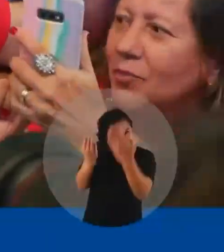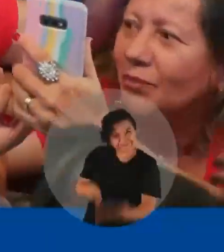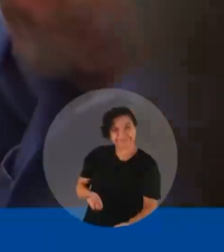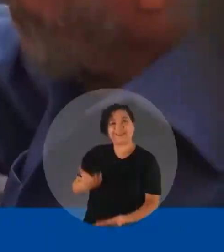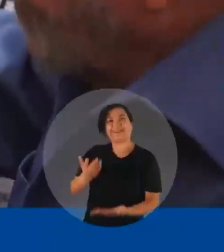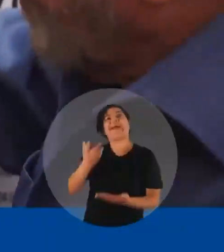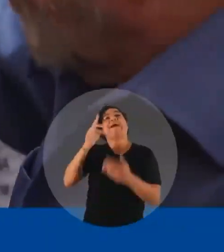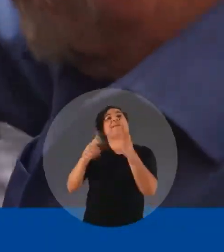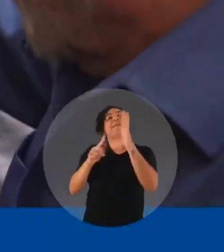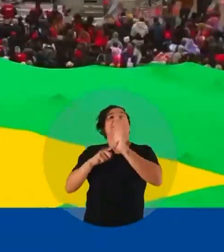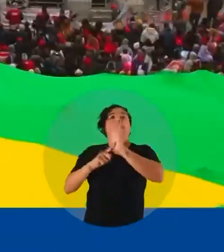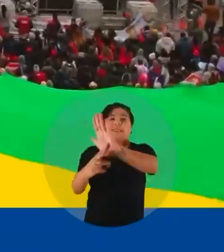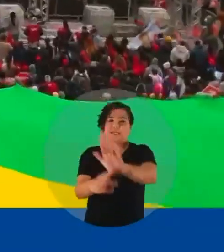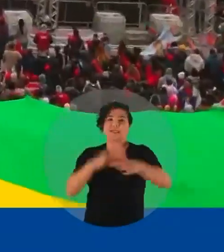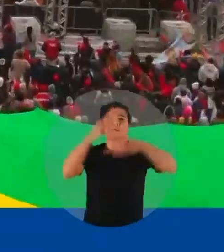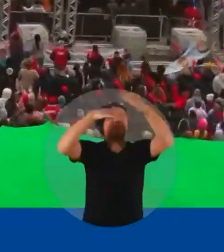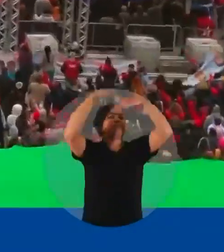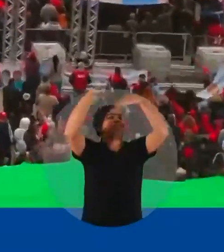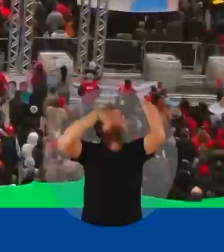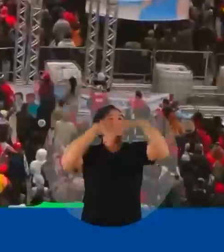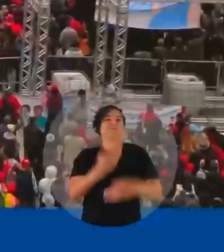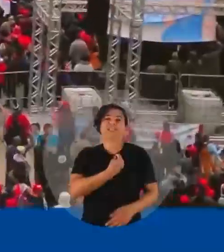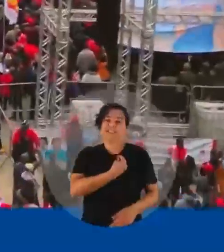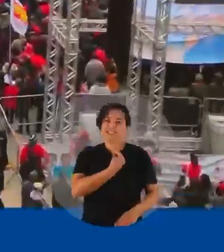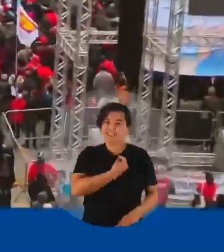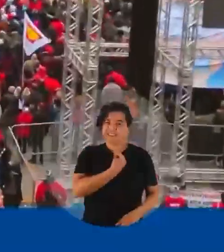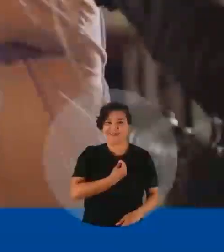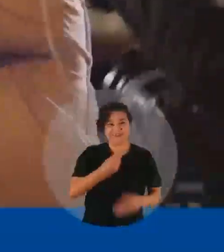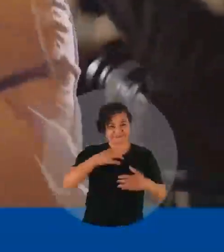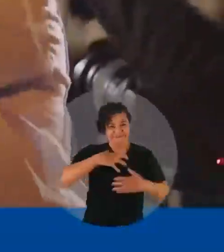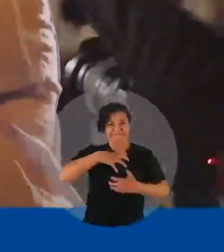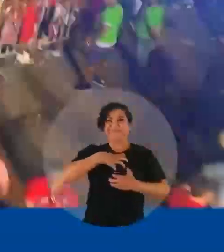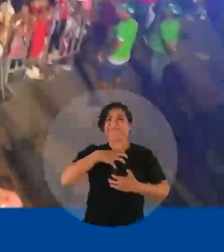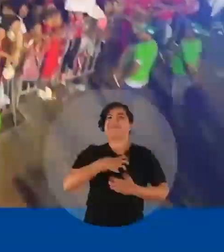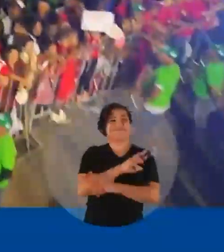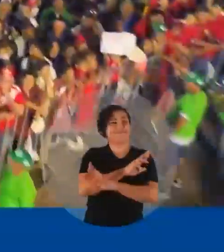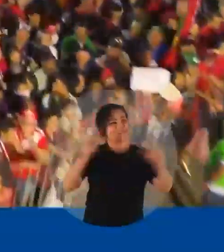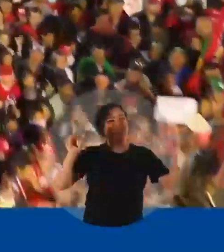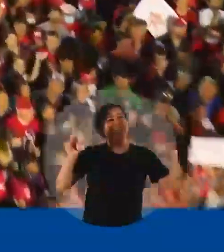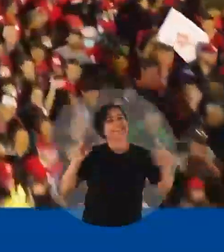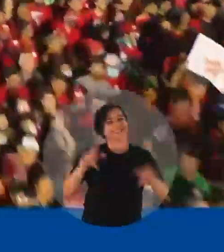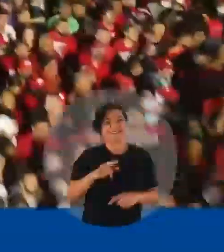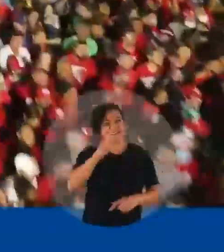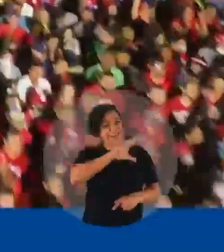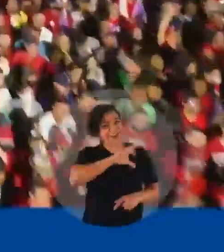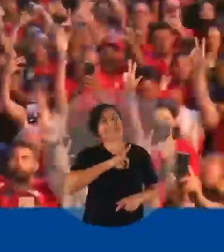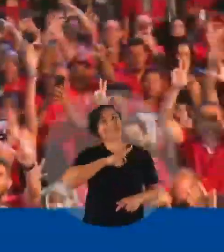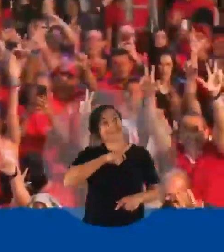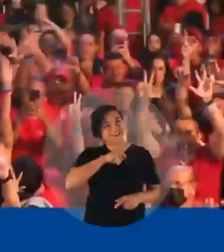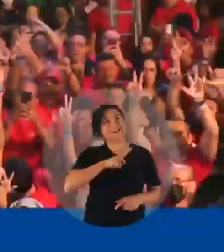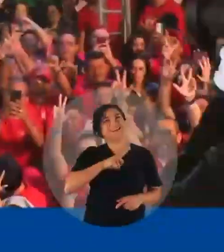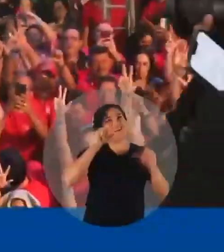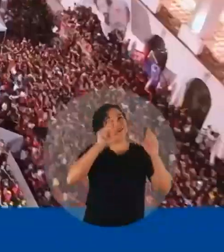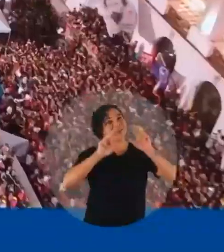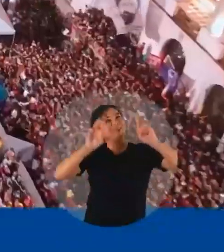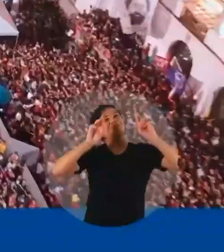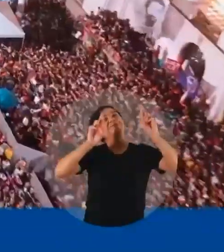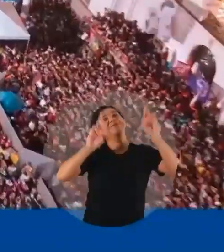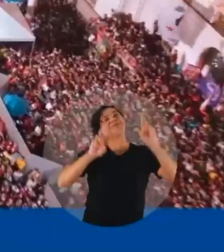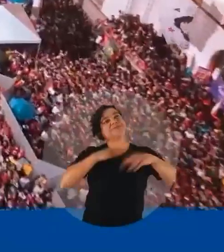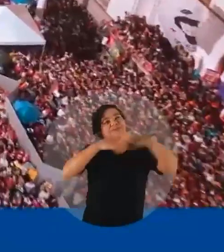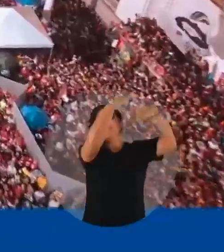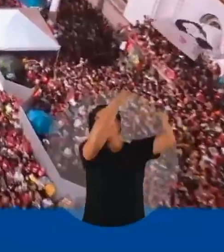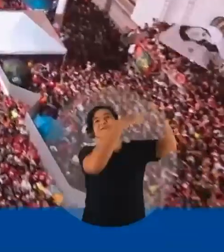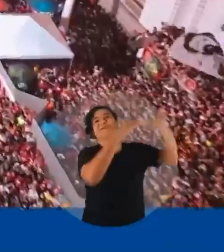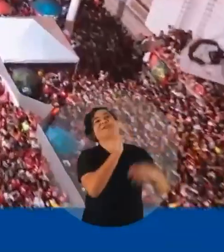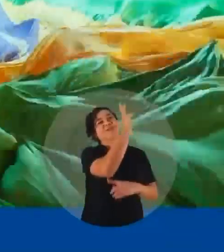se viver, pois você é diferente. Diferenciado. Há de vir o sol,